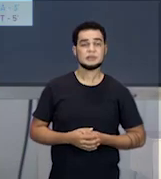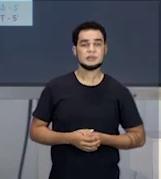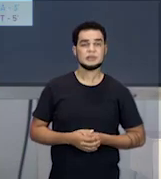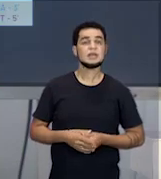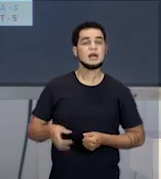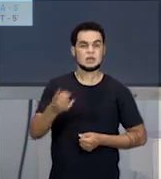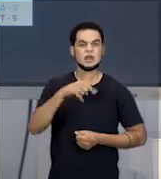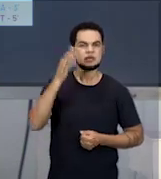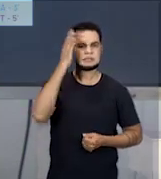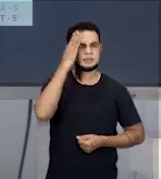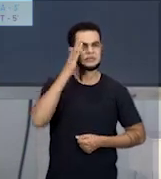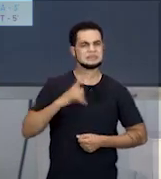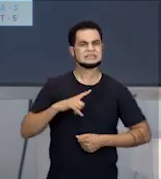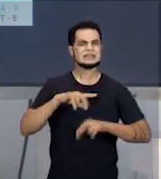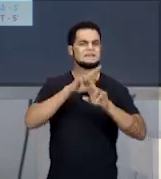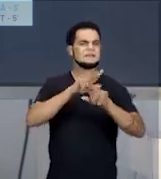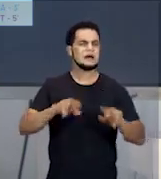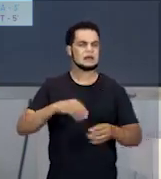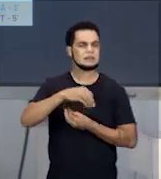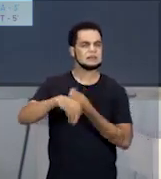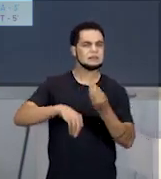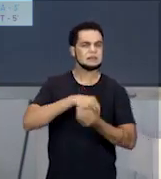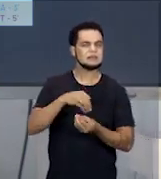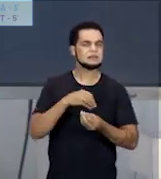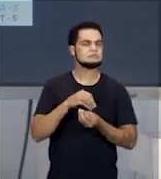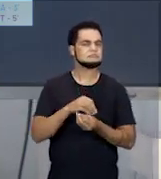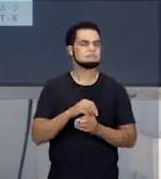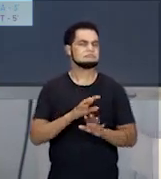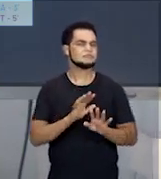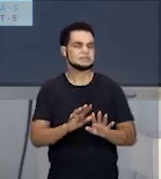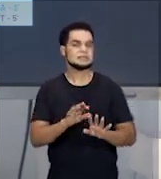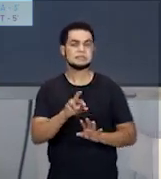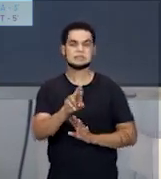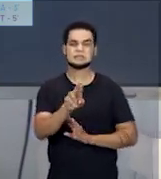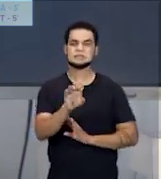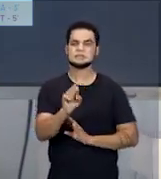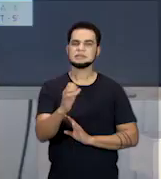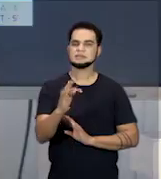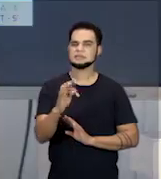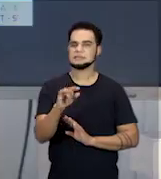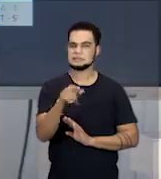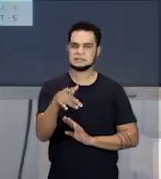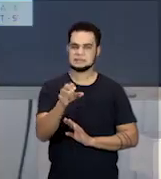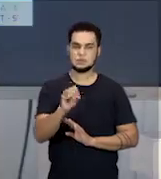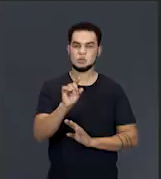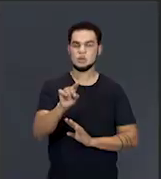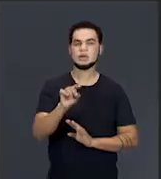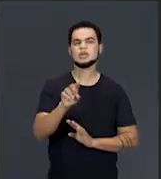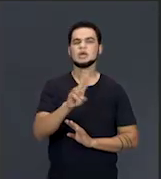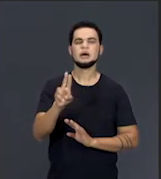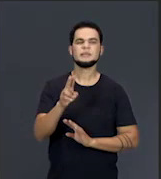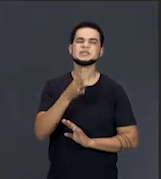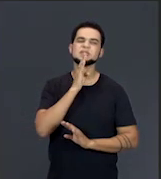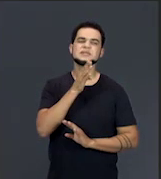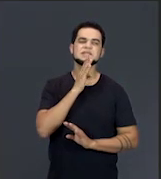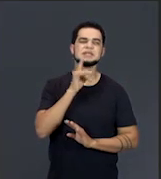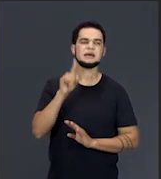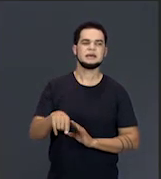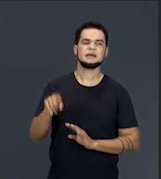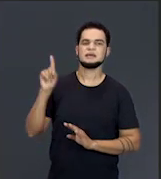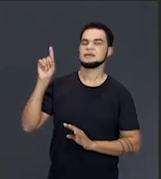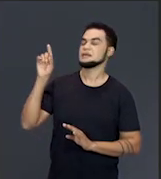de restrição, que nós chamamos, que a primeira conhecida aí, nós chamamos de EcoR1, que é essa